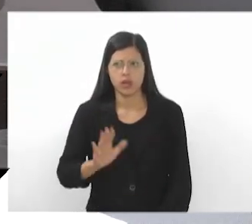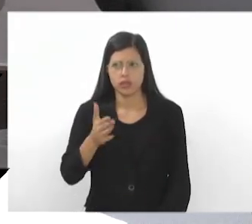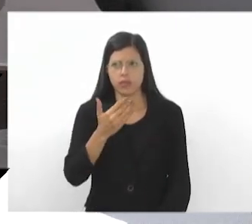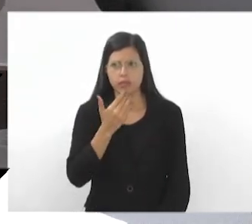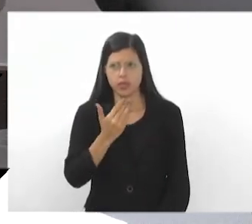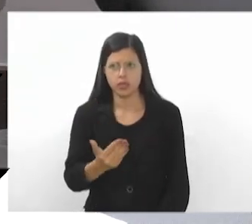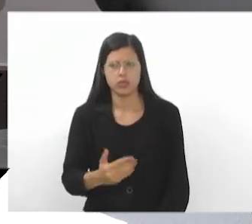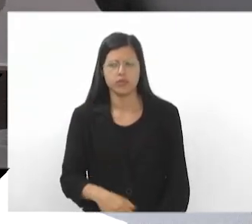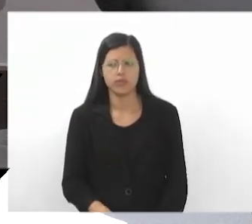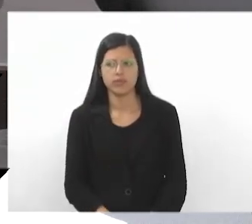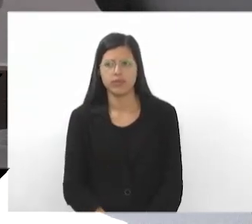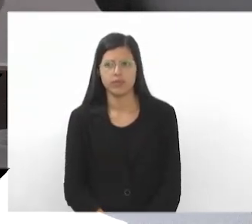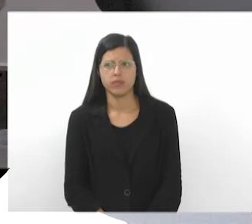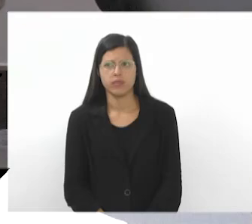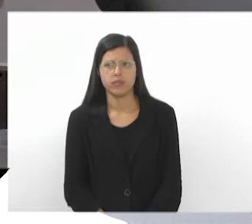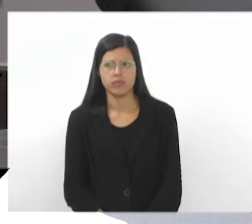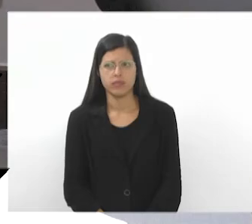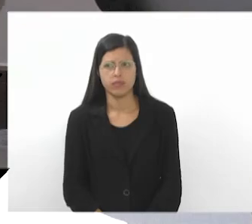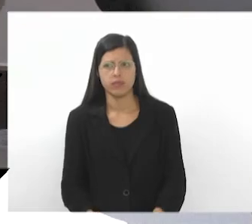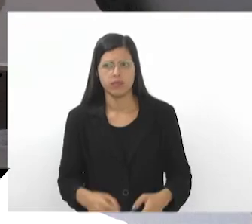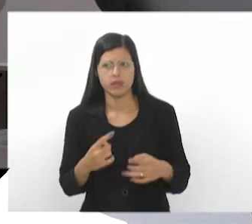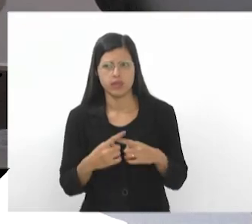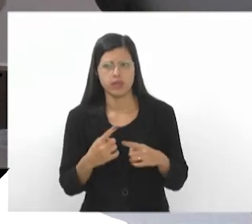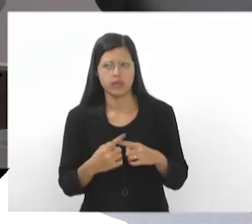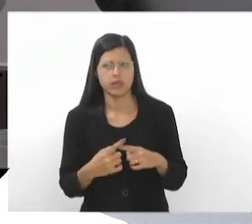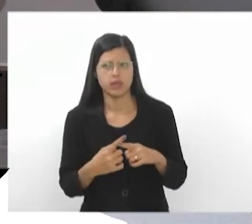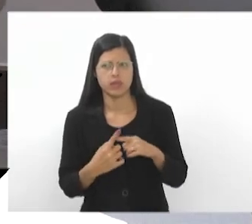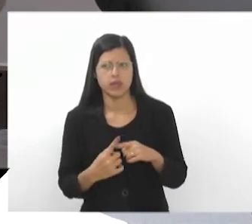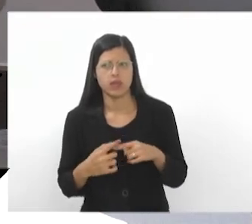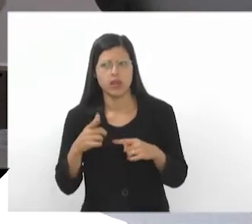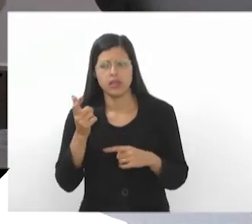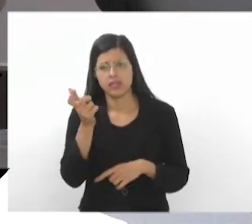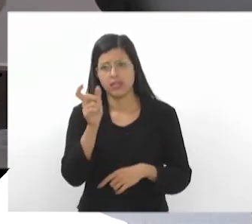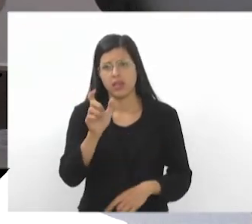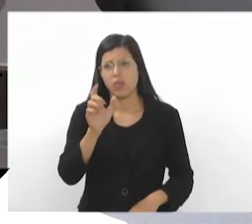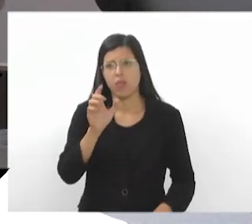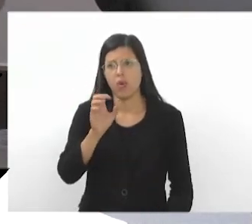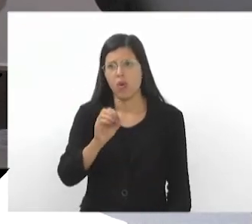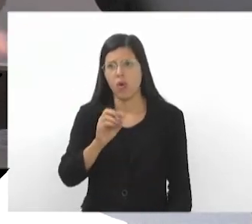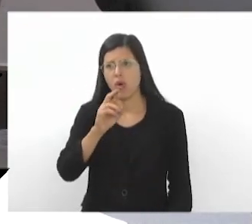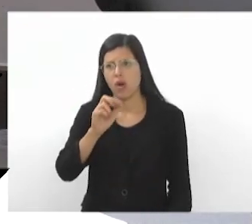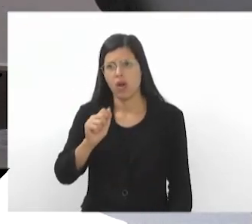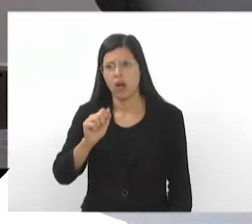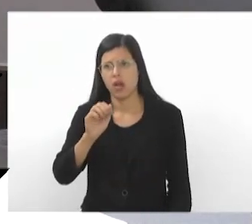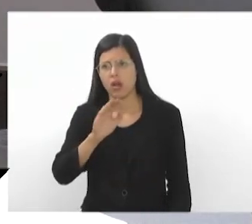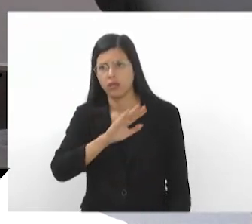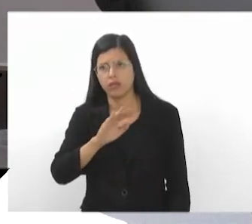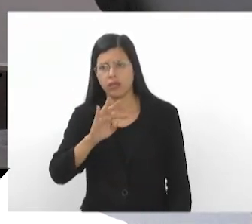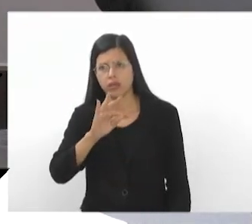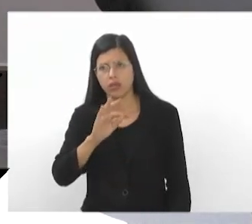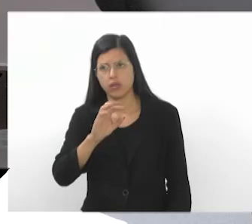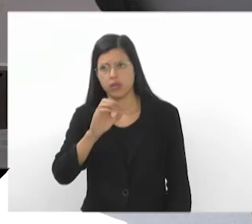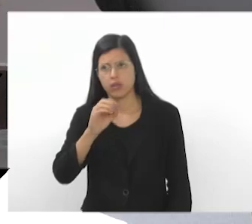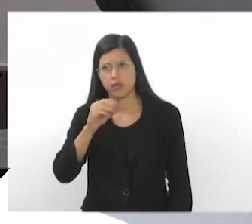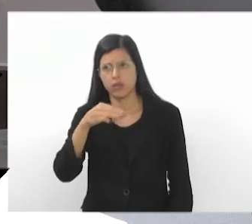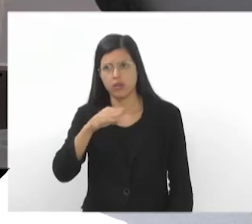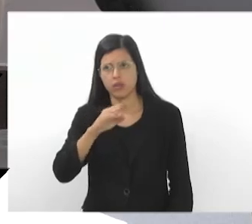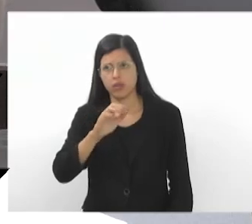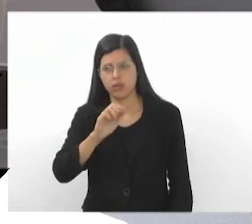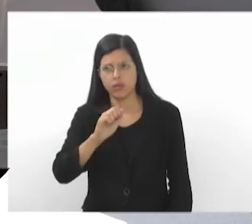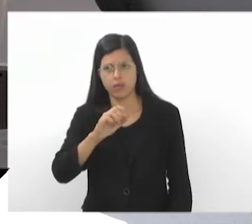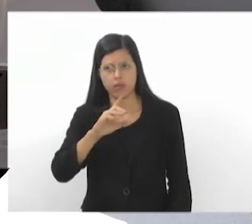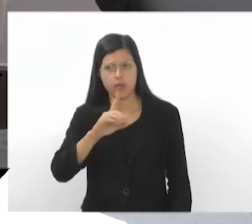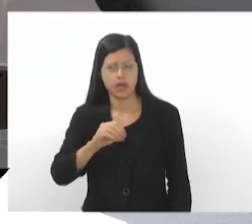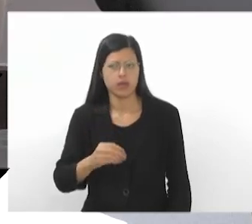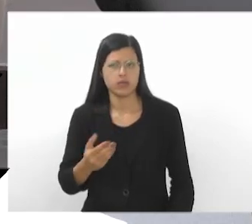pediu? Pediu. Porque, inclusive, esse termo, hora tombado, se ele está pedindo tombamento, ele bota hora tombado porque já o foi. Então,